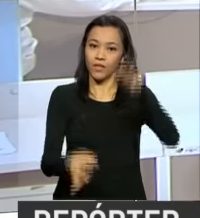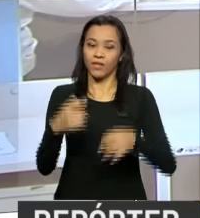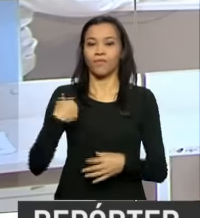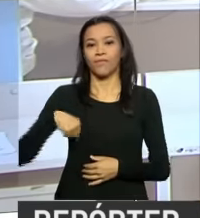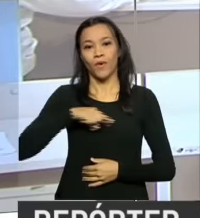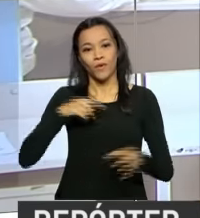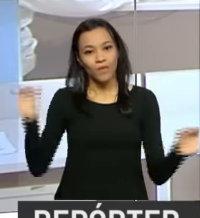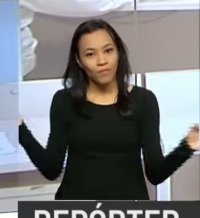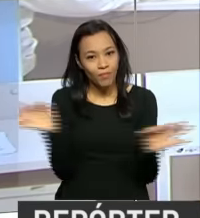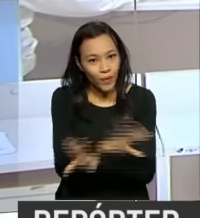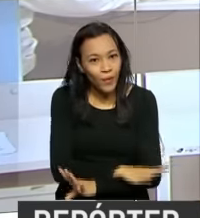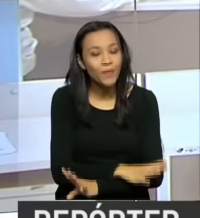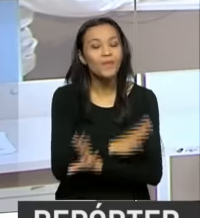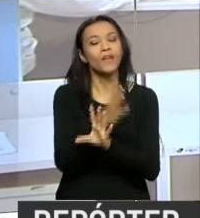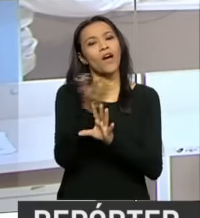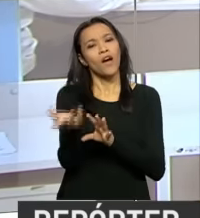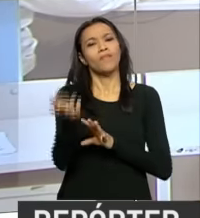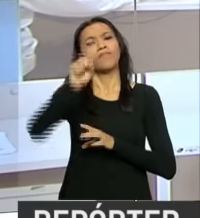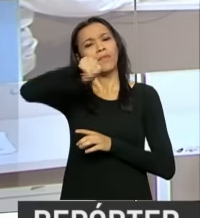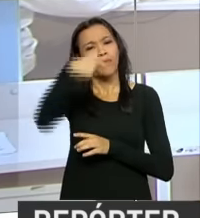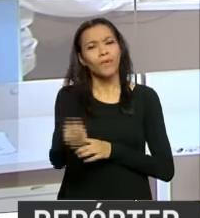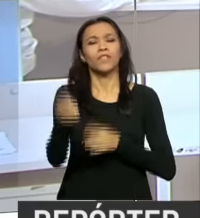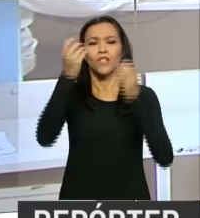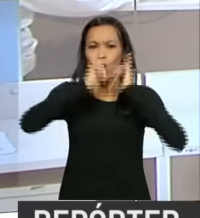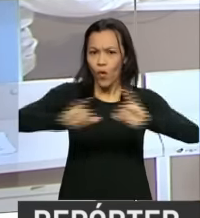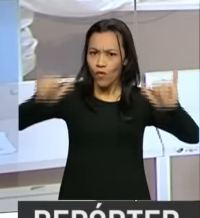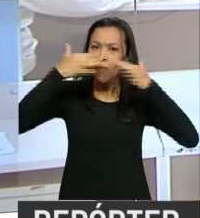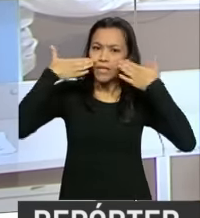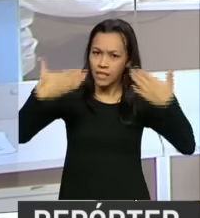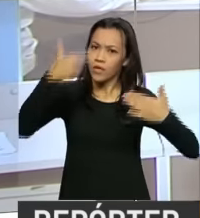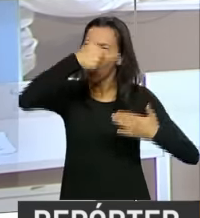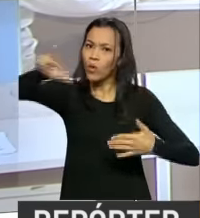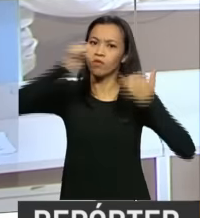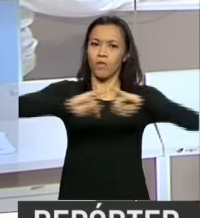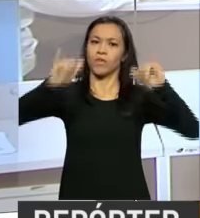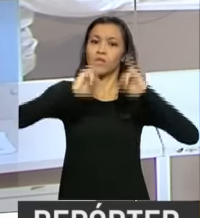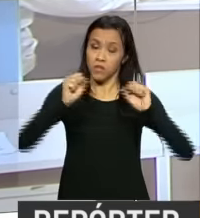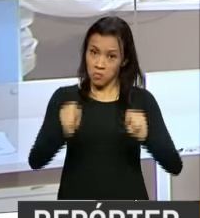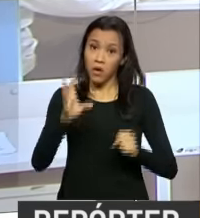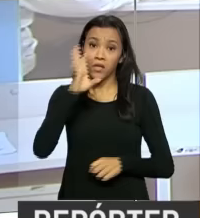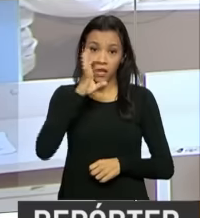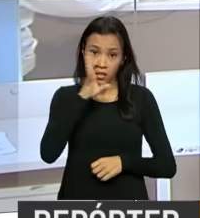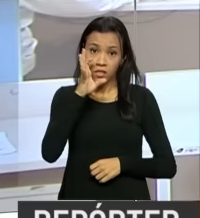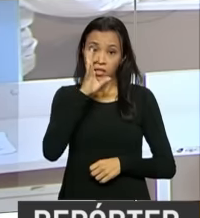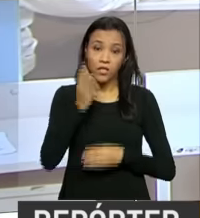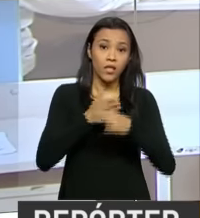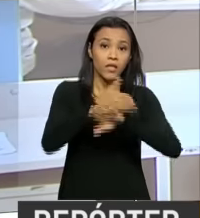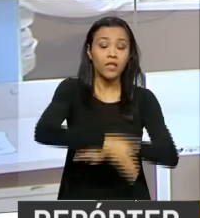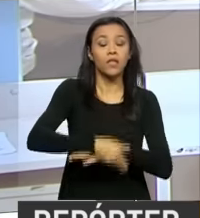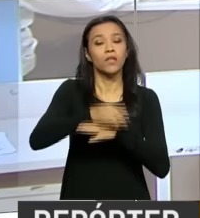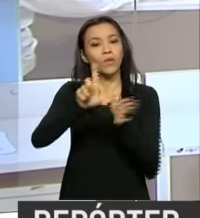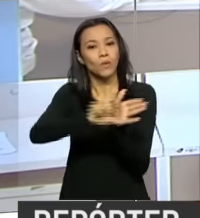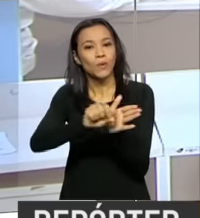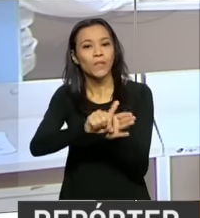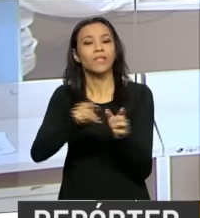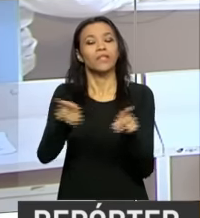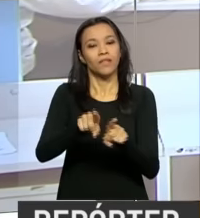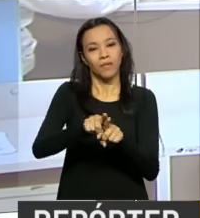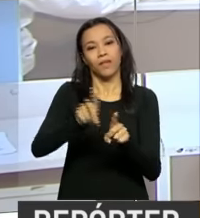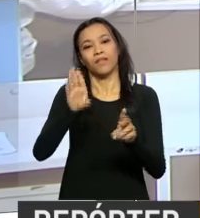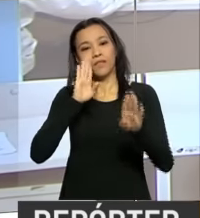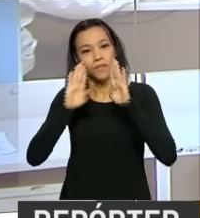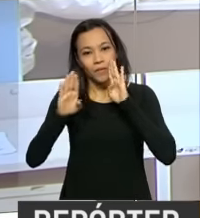aqui, voltamos a qualquer momento com outras informações. Acompanhe as novidades também nas nossas redes sociais, no Twitter, no